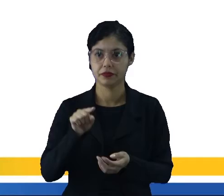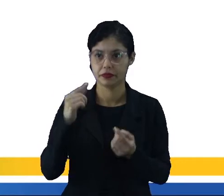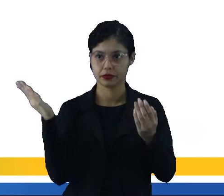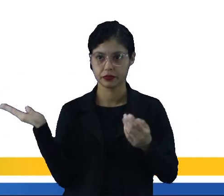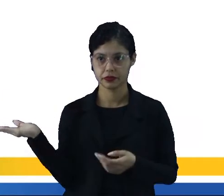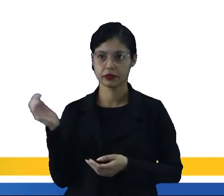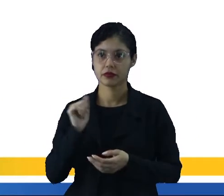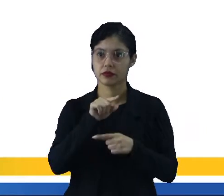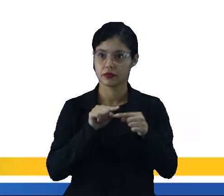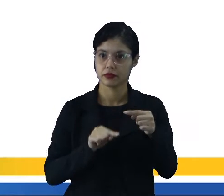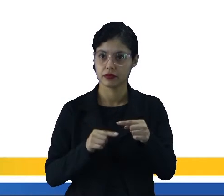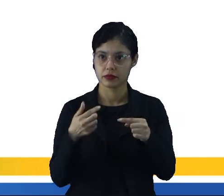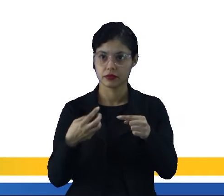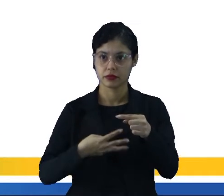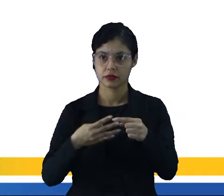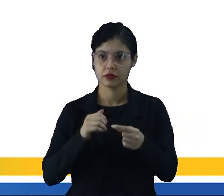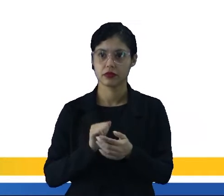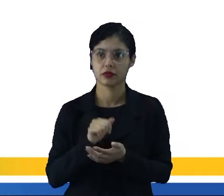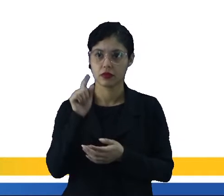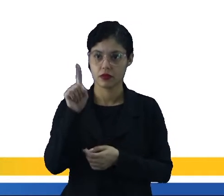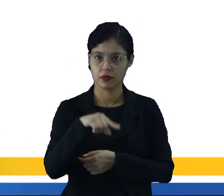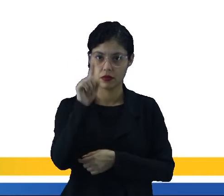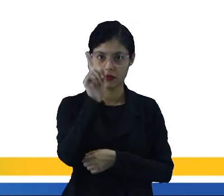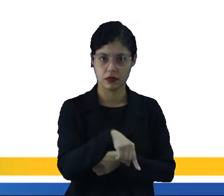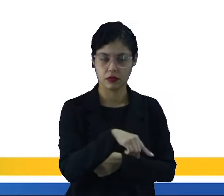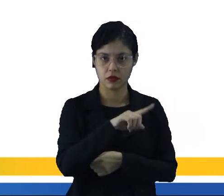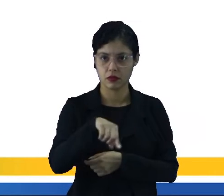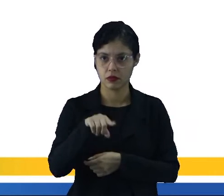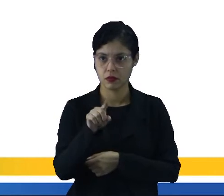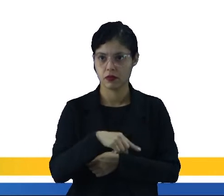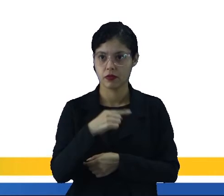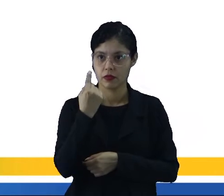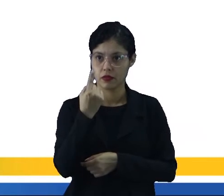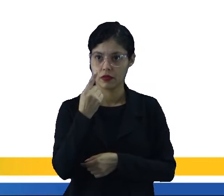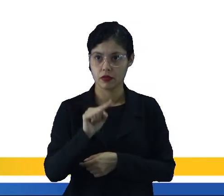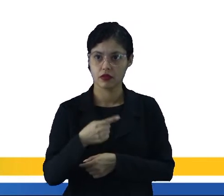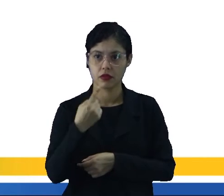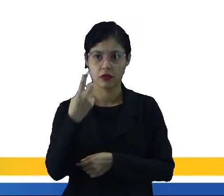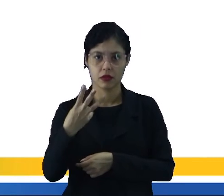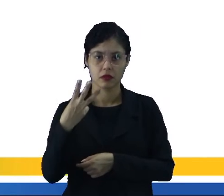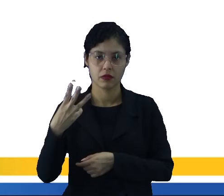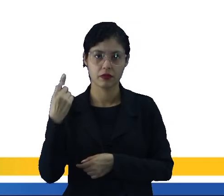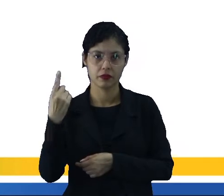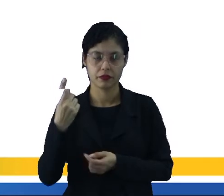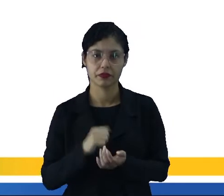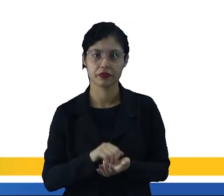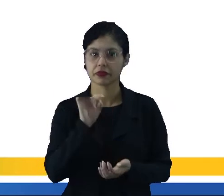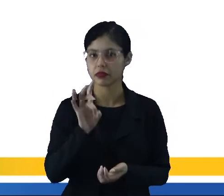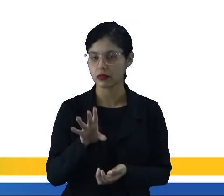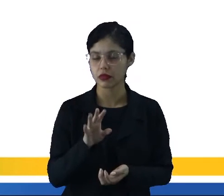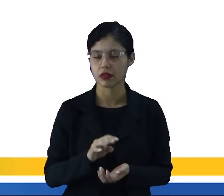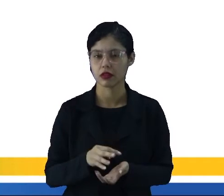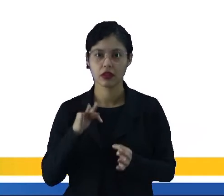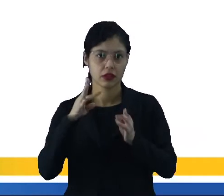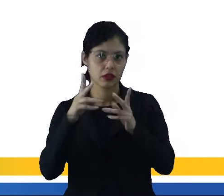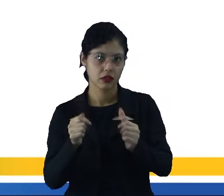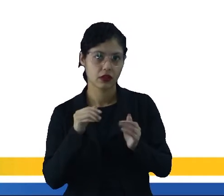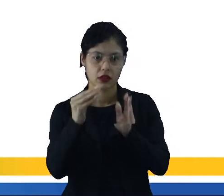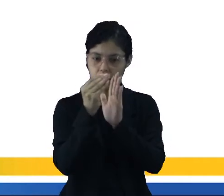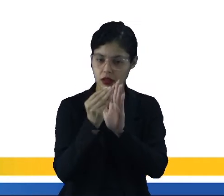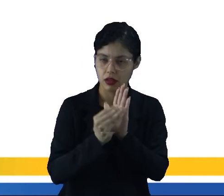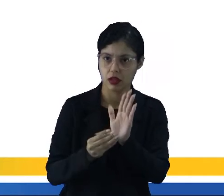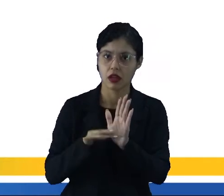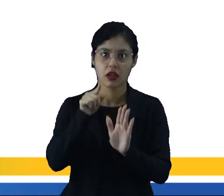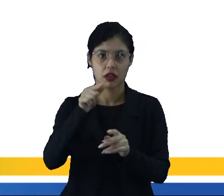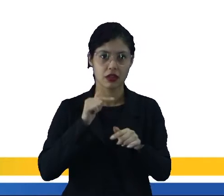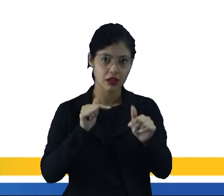dividido para isso Corta aqui ó vai dar 1,331 tá é apenas não tem dados ou seja